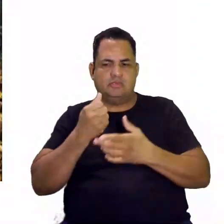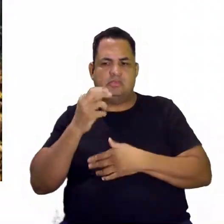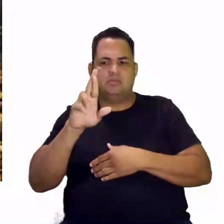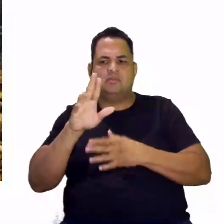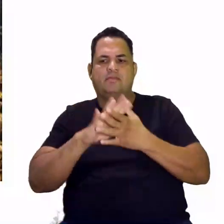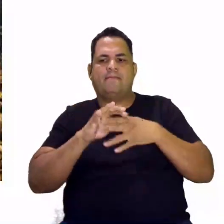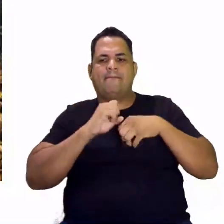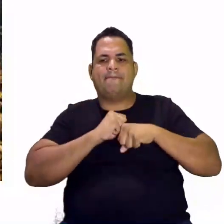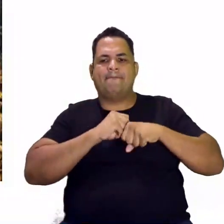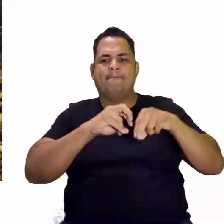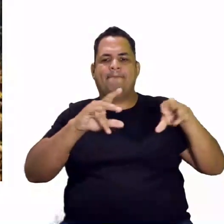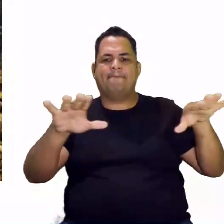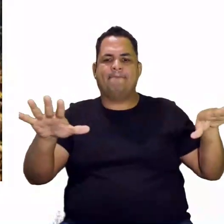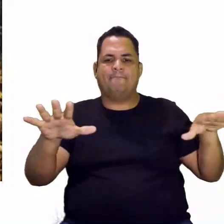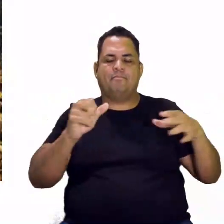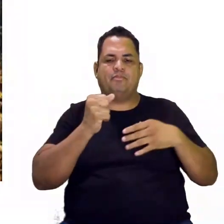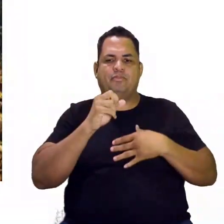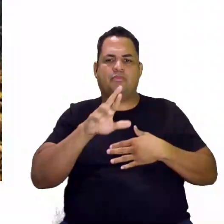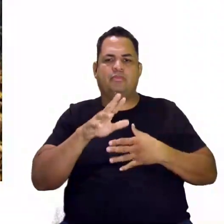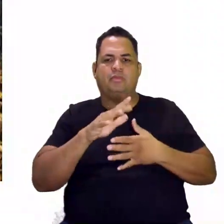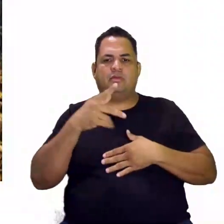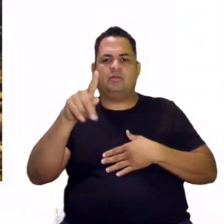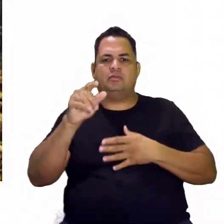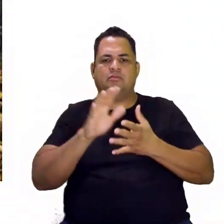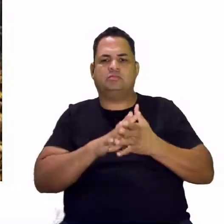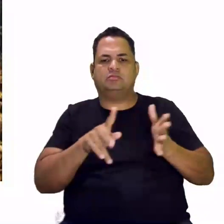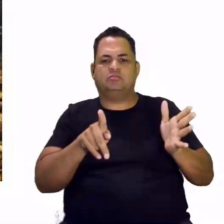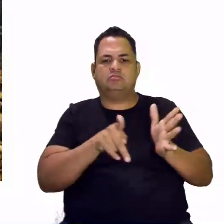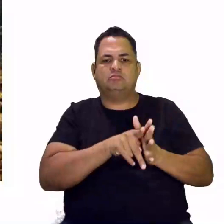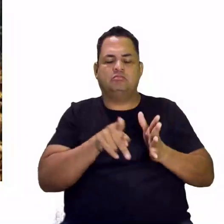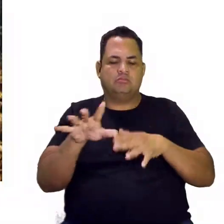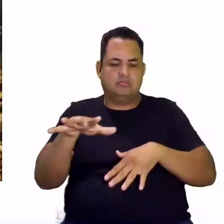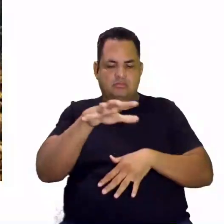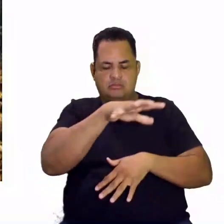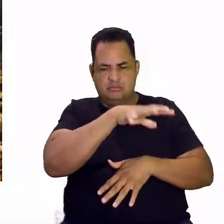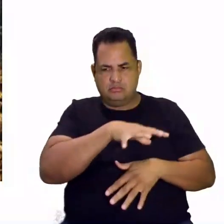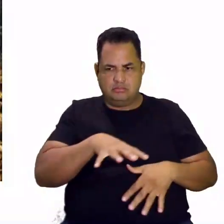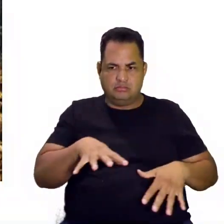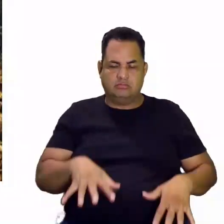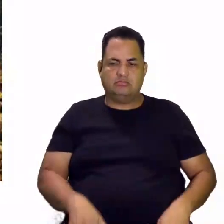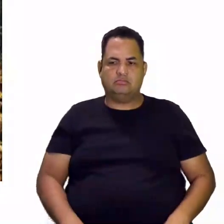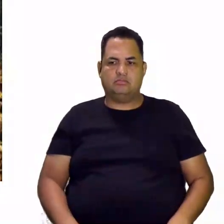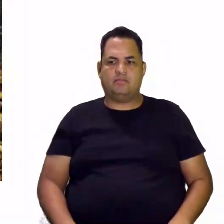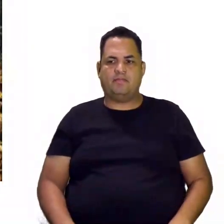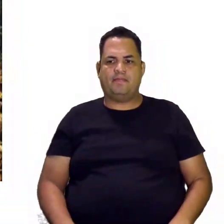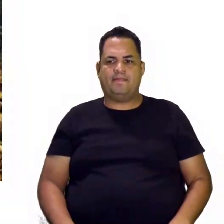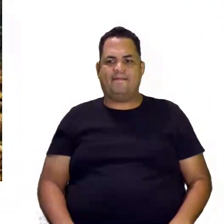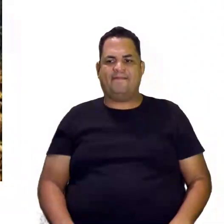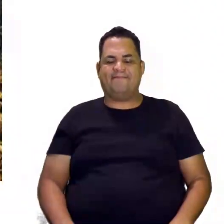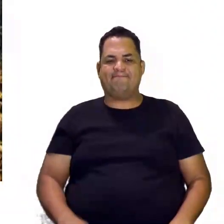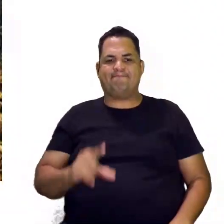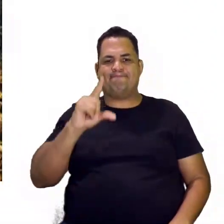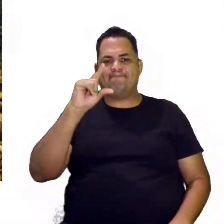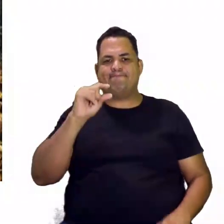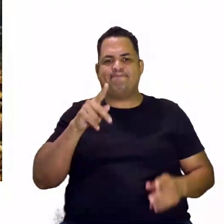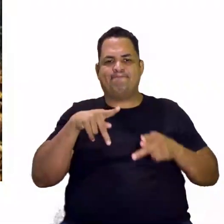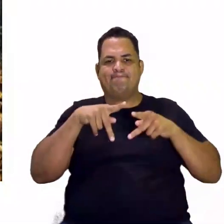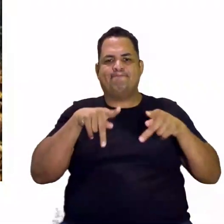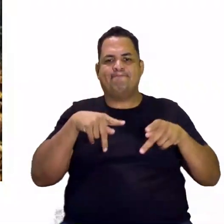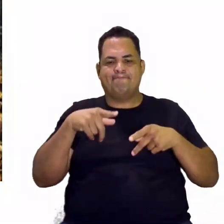se dissipar aí no ar para outras propriedades, e aí complica realmente, né? Diminui a população